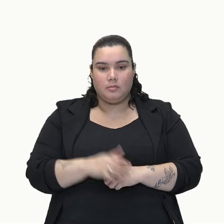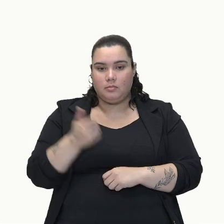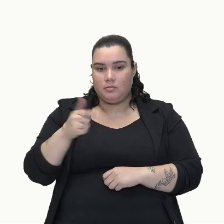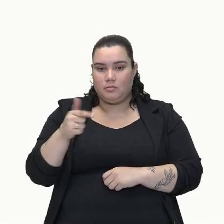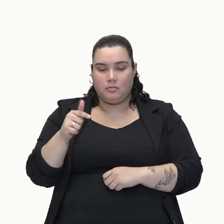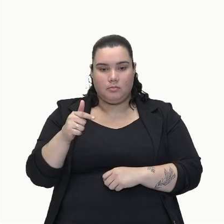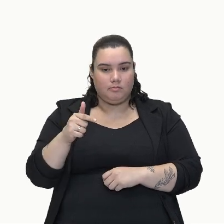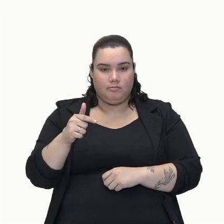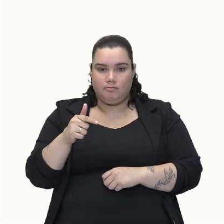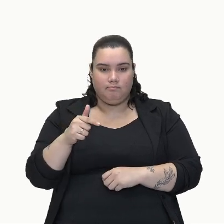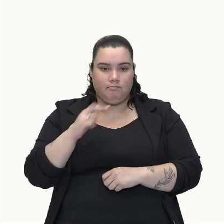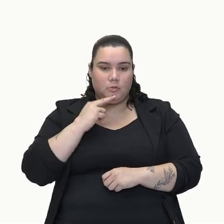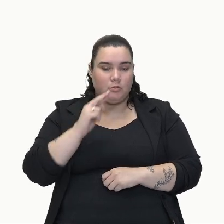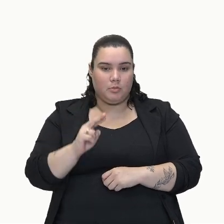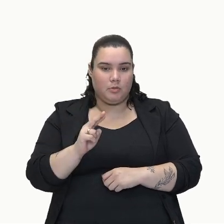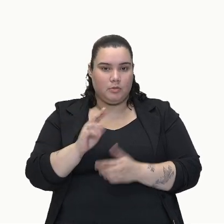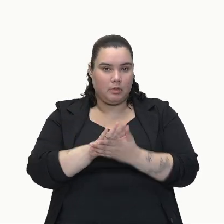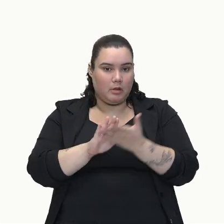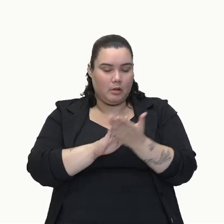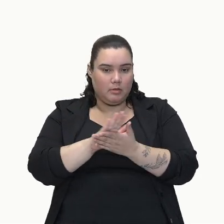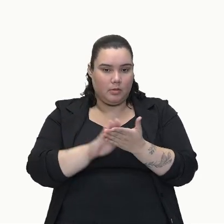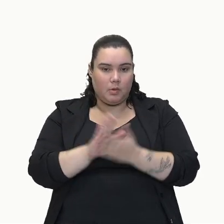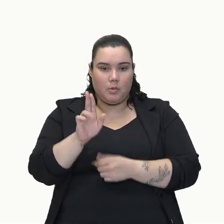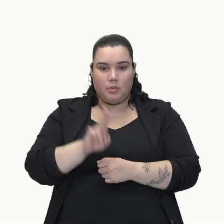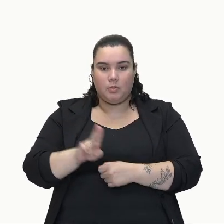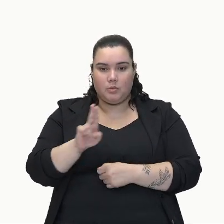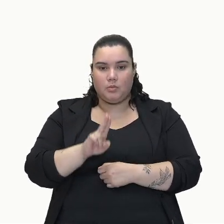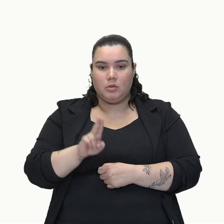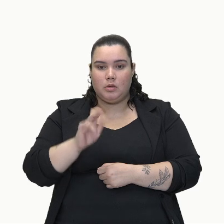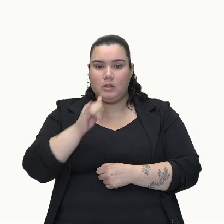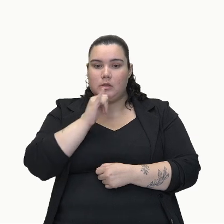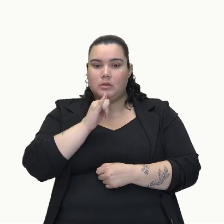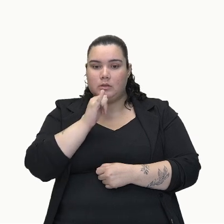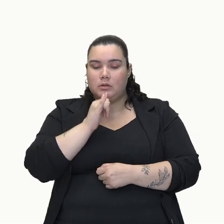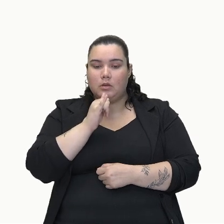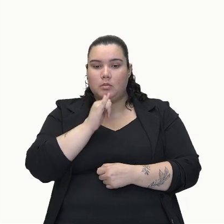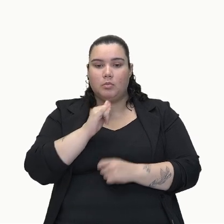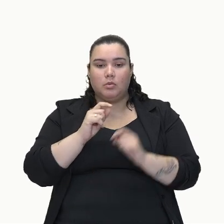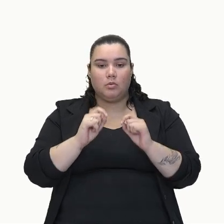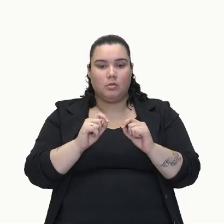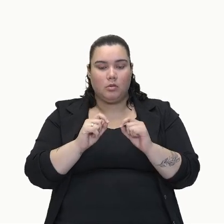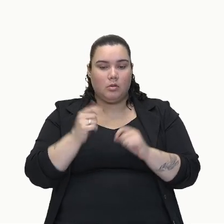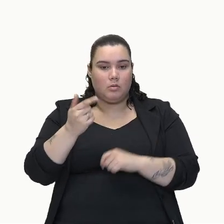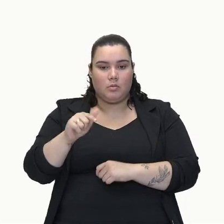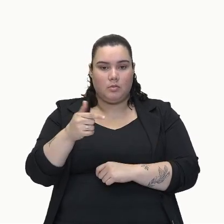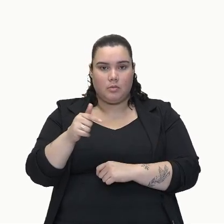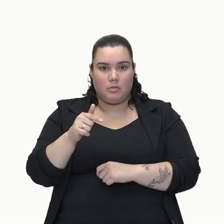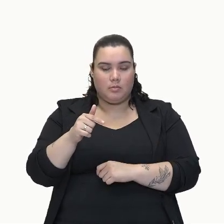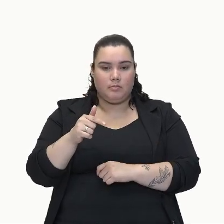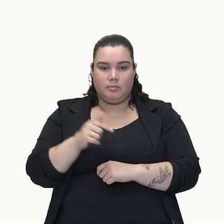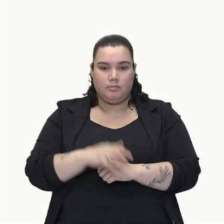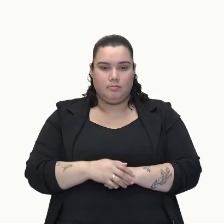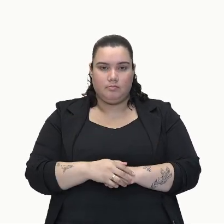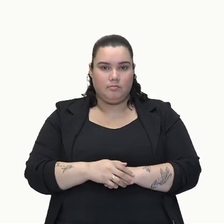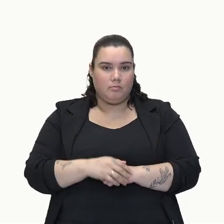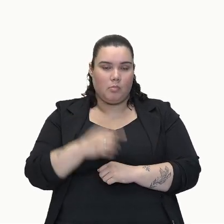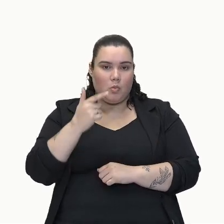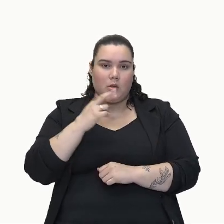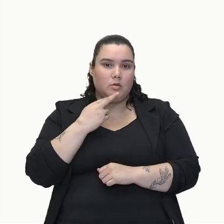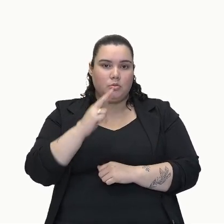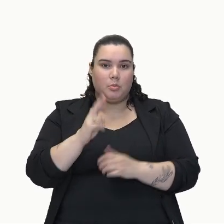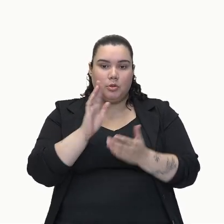tem solução. A gente usa o exemplo de que não existe, né? Não existe